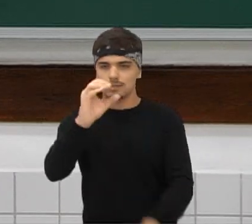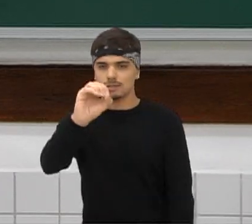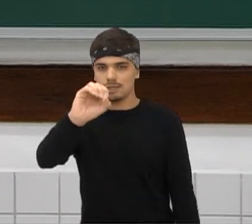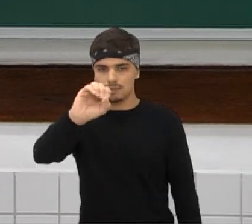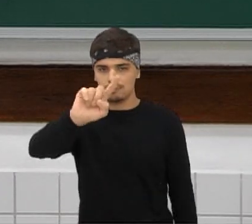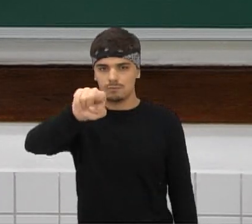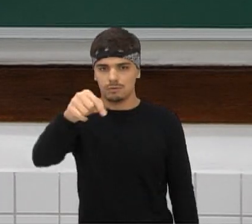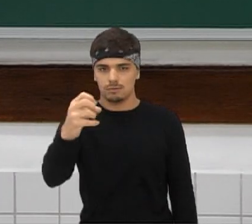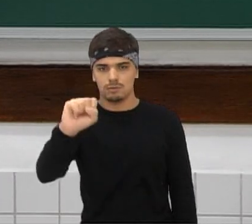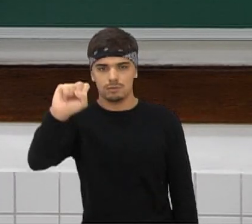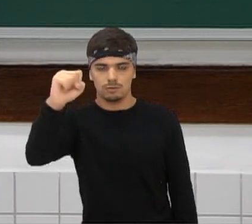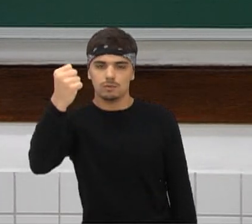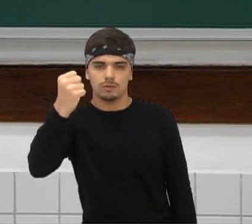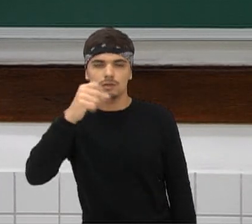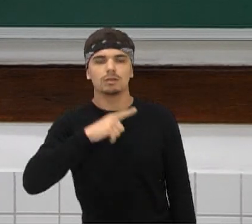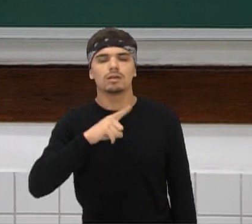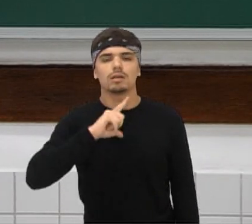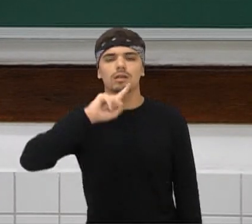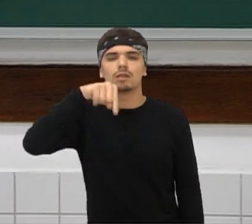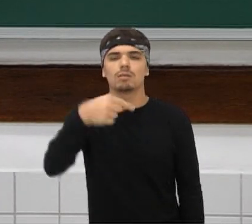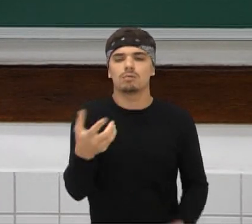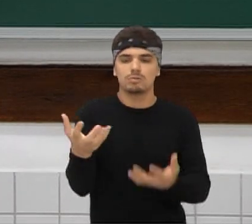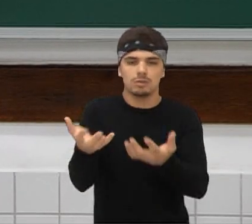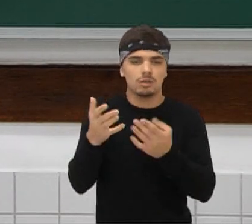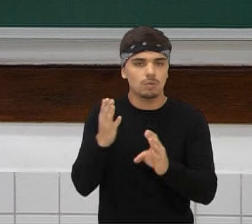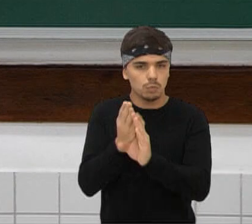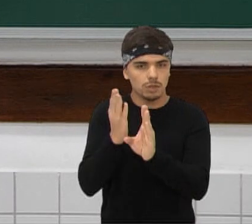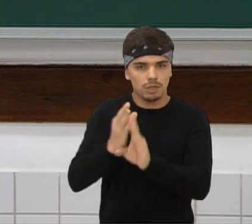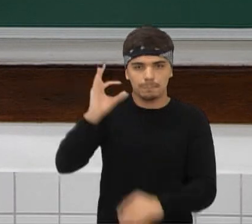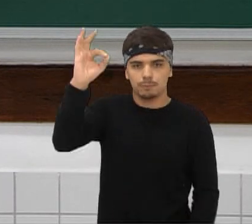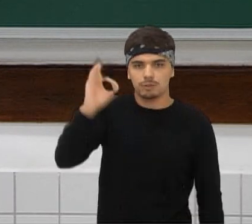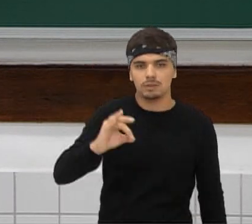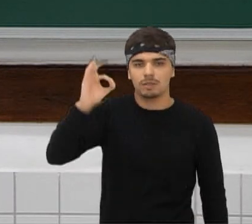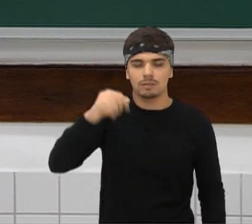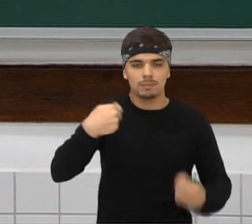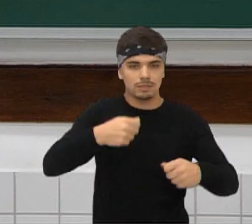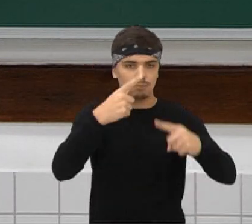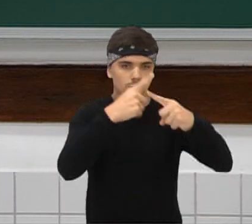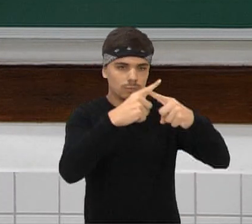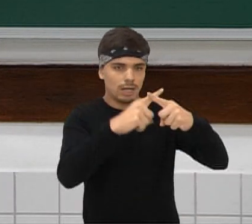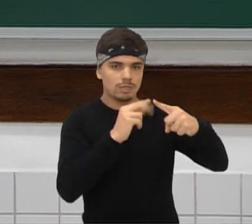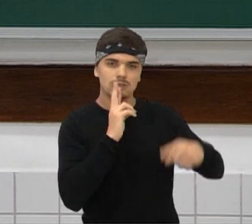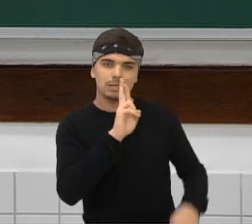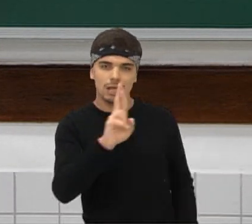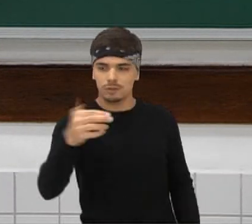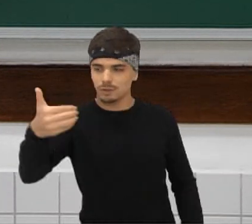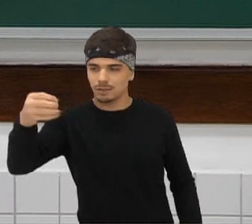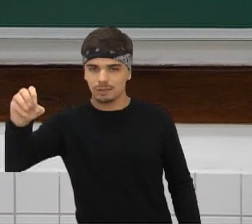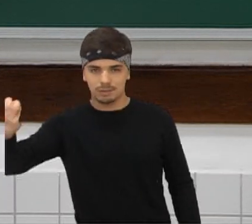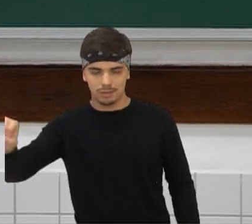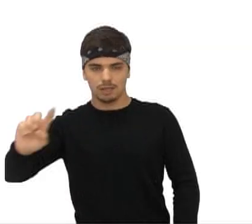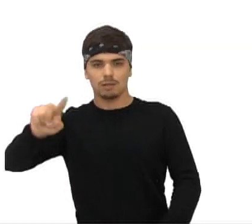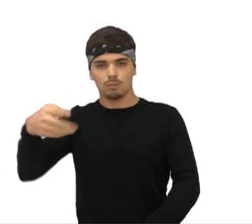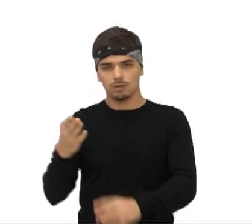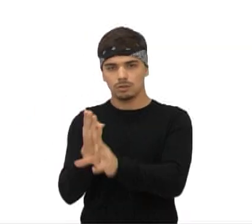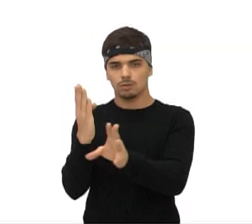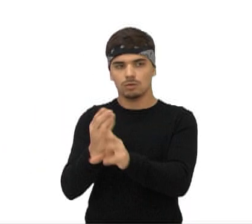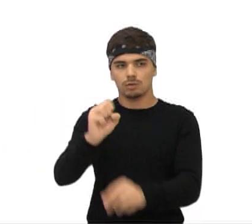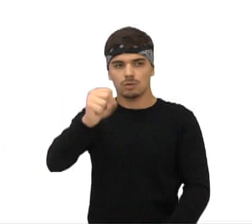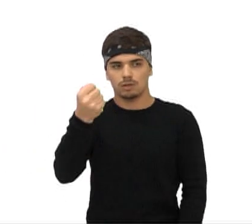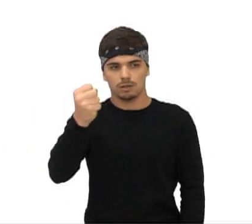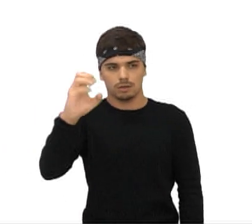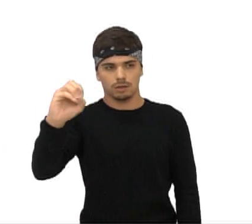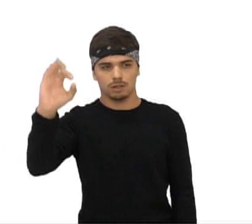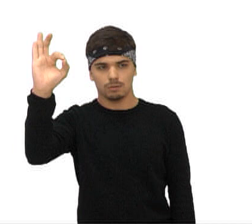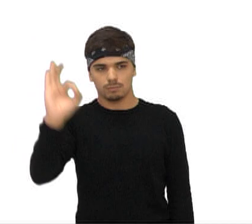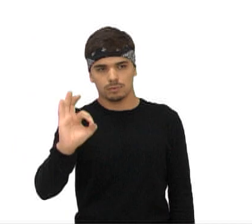0,8. Aí, o que eu faço? Como eu quero a porcentagem, eu multiplico por 100. Logo, eu encontro 80%.